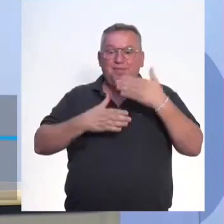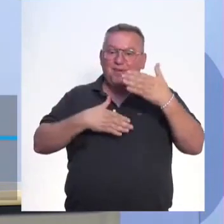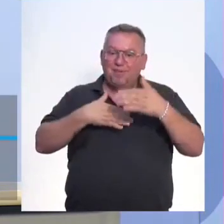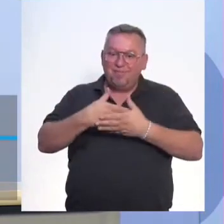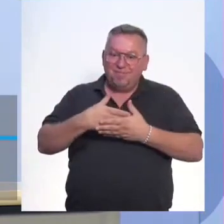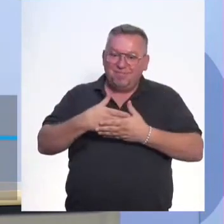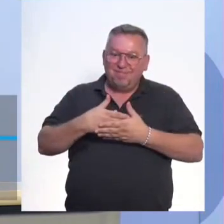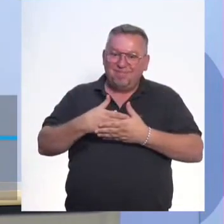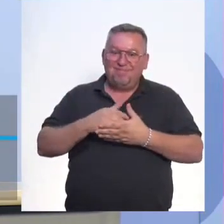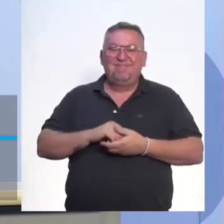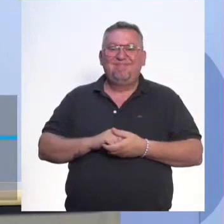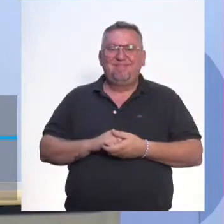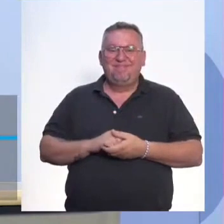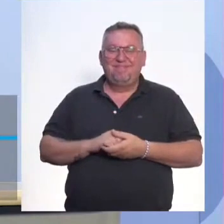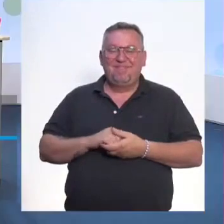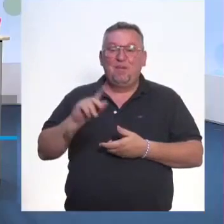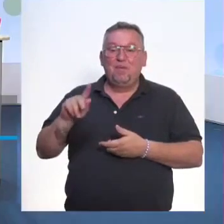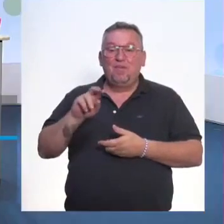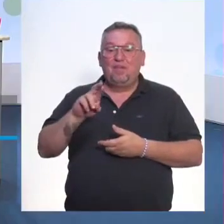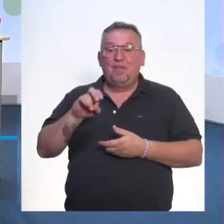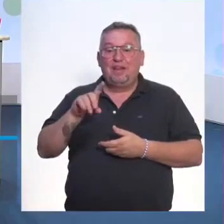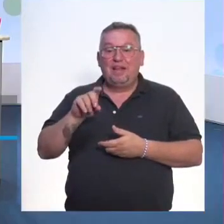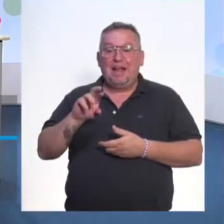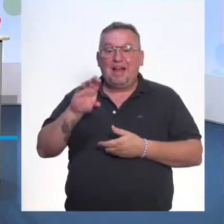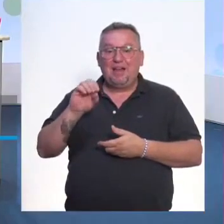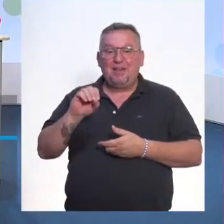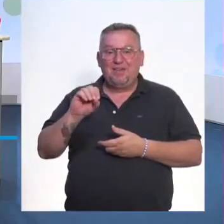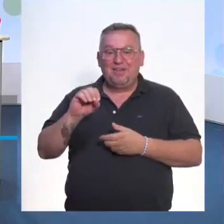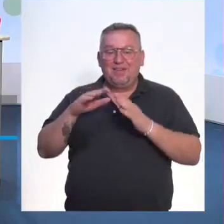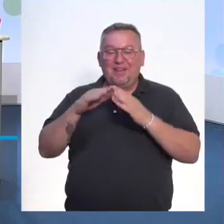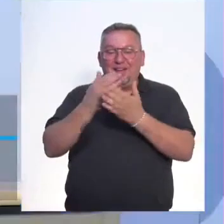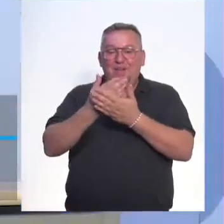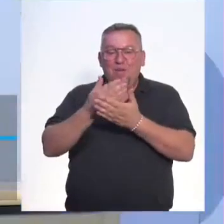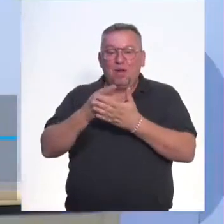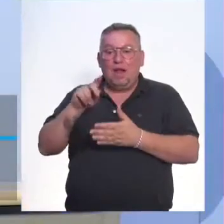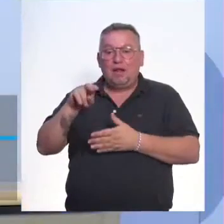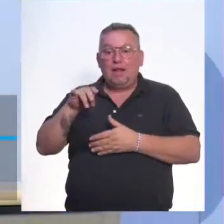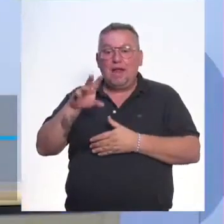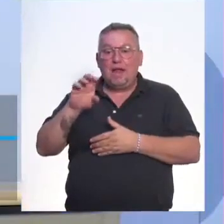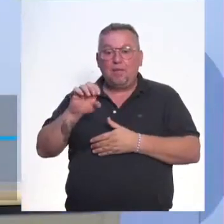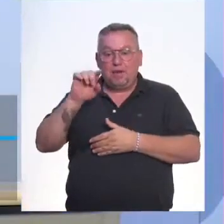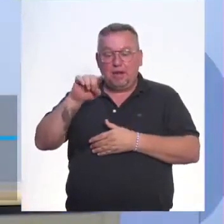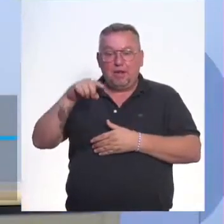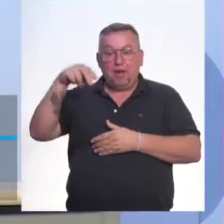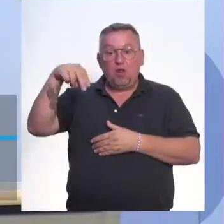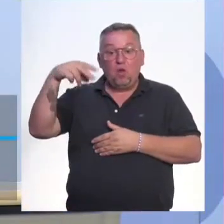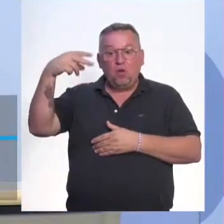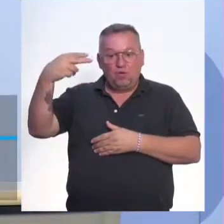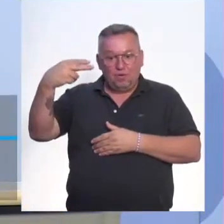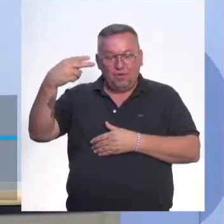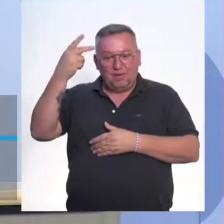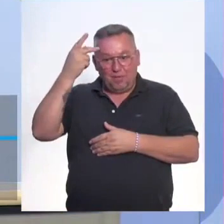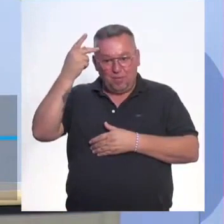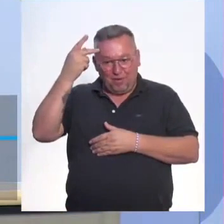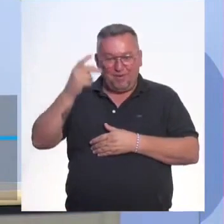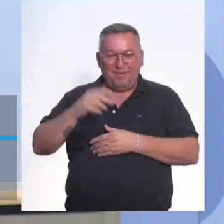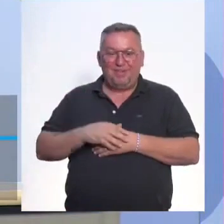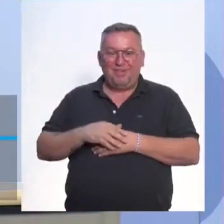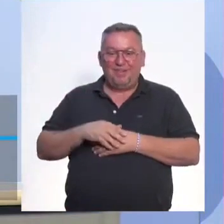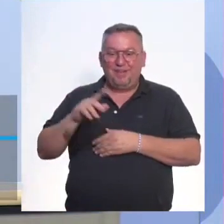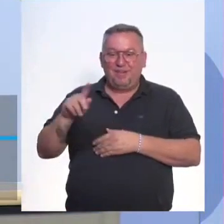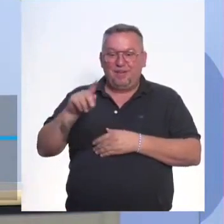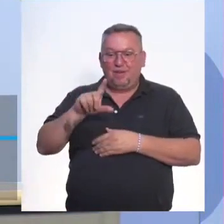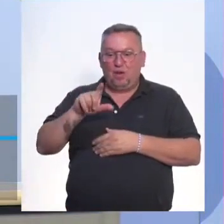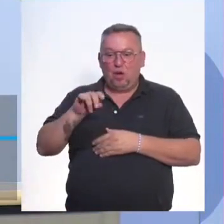Preto. Uhul! Professor Ricardo, da Escola Guilherme de Almeida, da Norte 2, aqui de São Paulo. Tá vendo? Professor